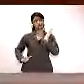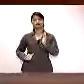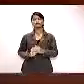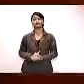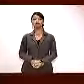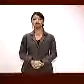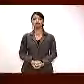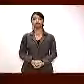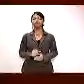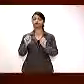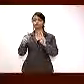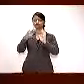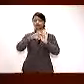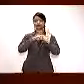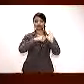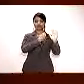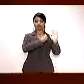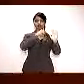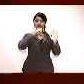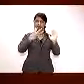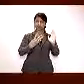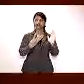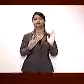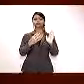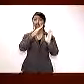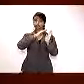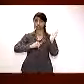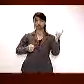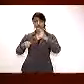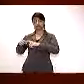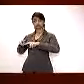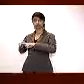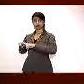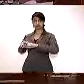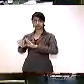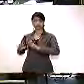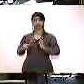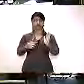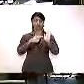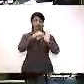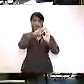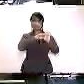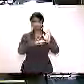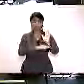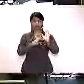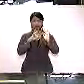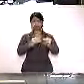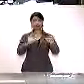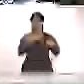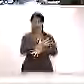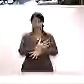pauta item 94 retirado de pauta esgotada a pauta concedo a palavra